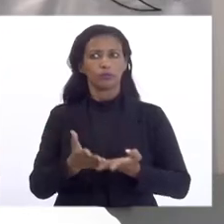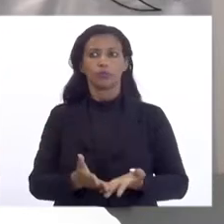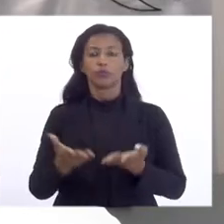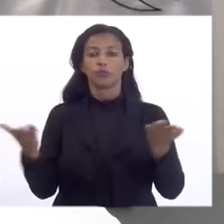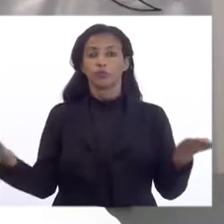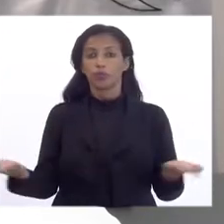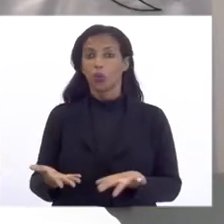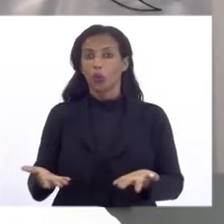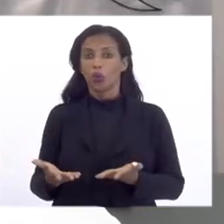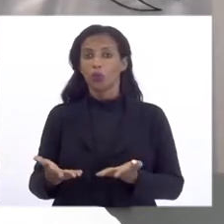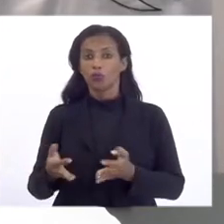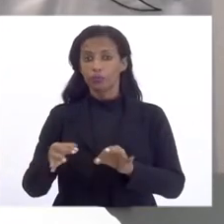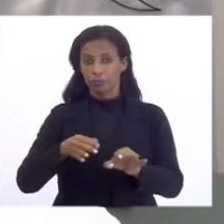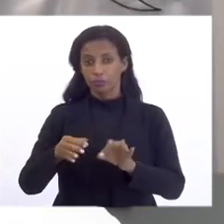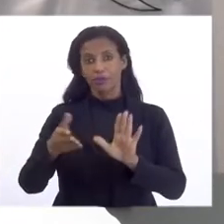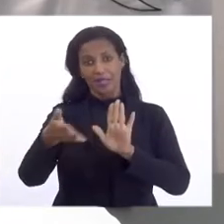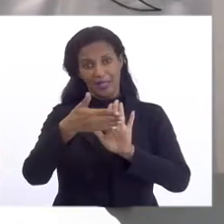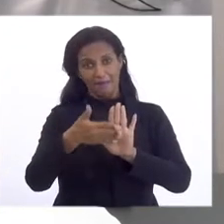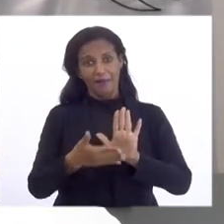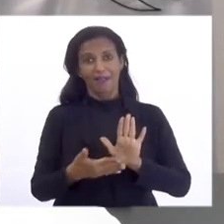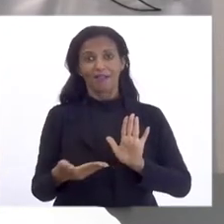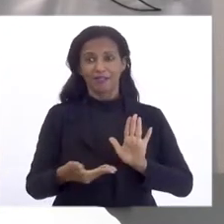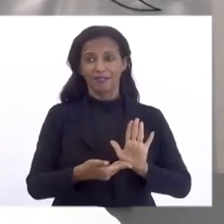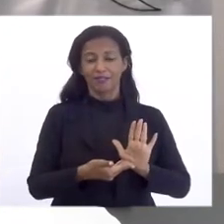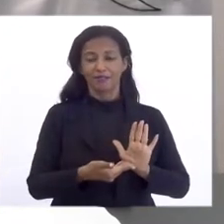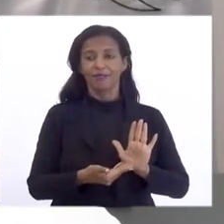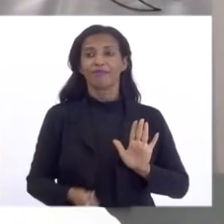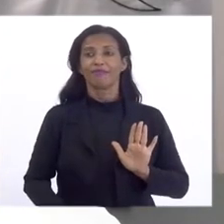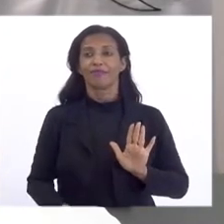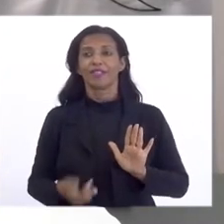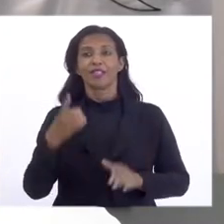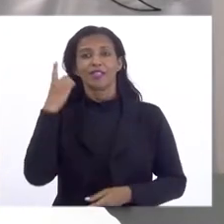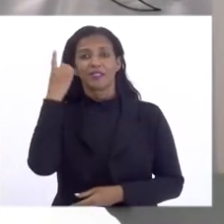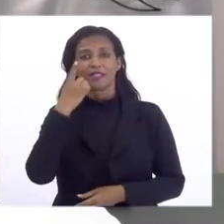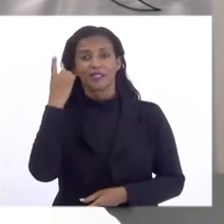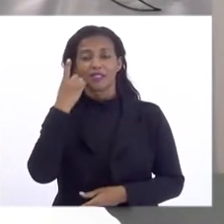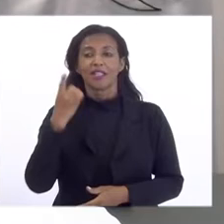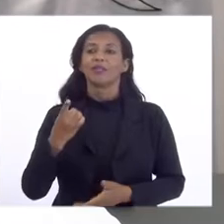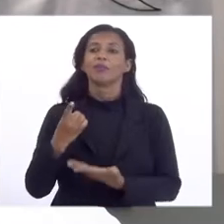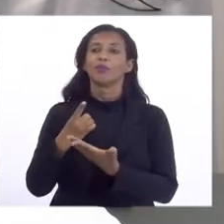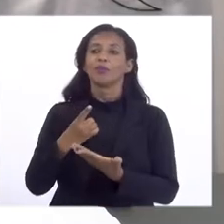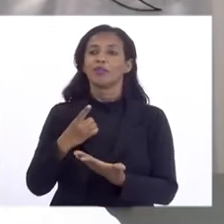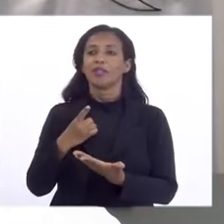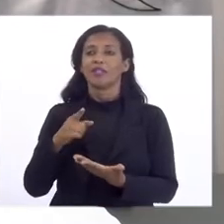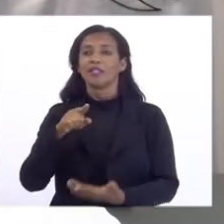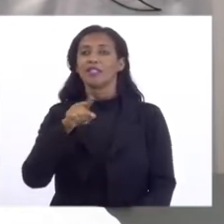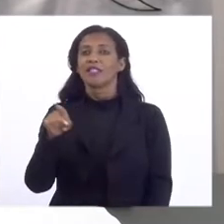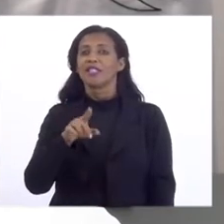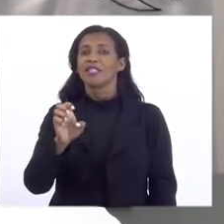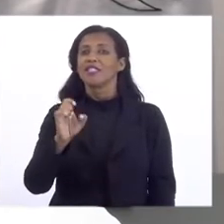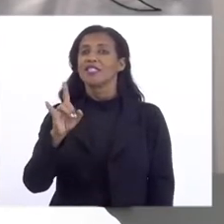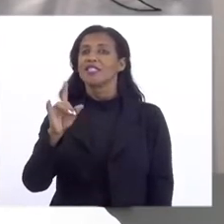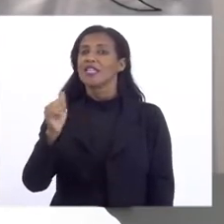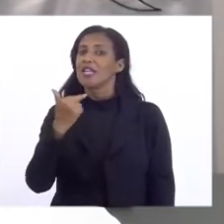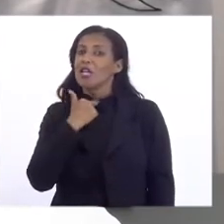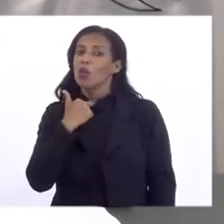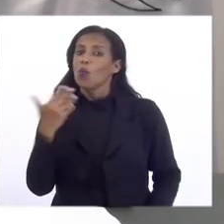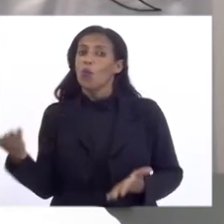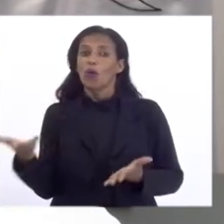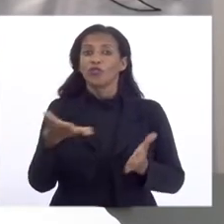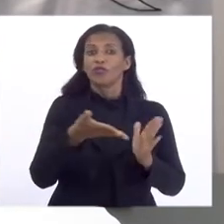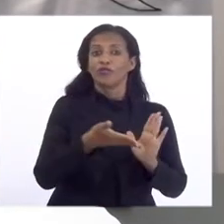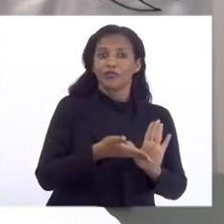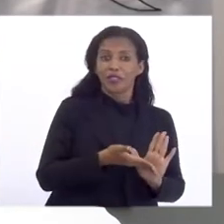Hoje o projeto da Franciane está na pauta. E o da deputada Zeidan não pode vir à pauta,